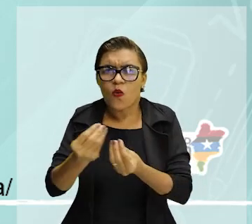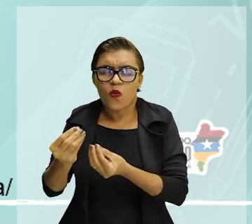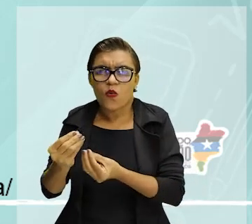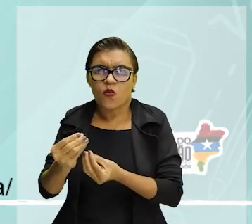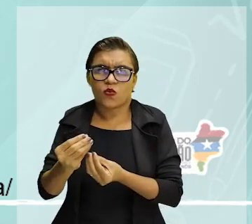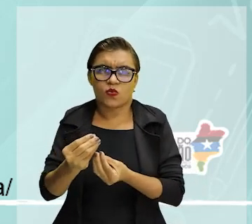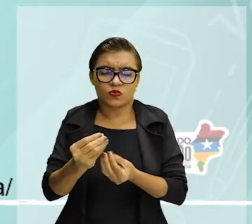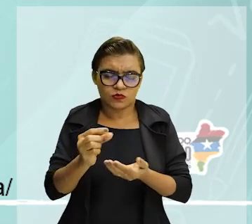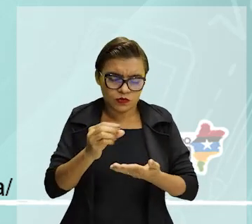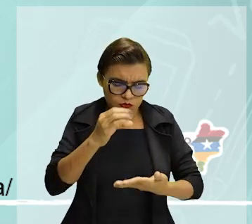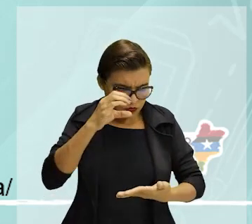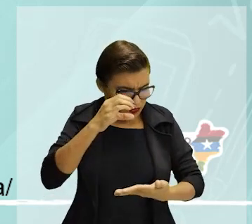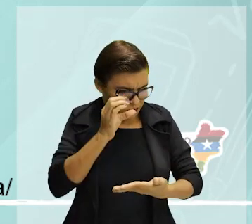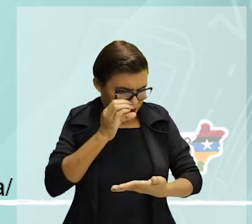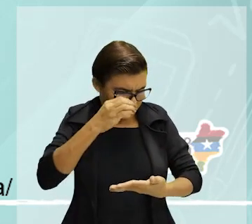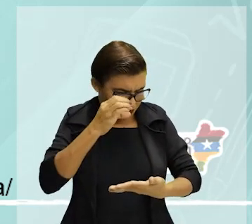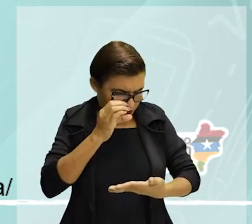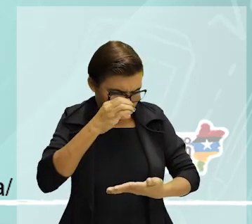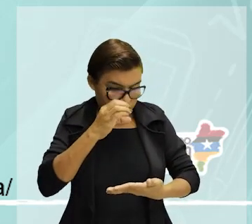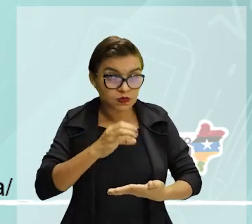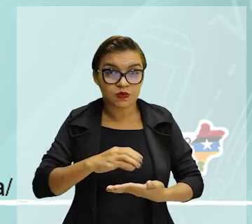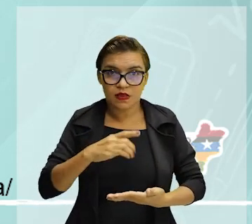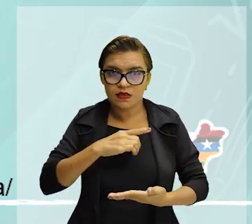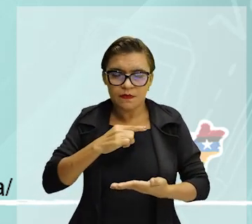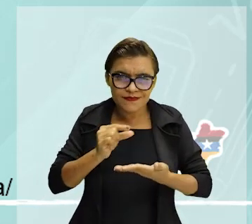De transistores, né? Microscópicos, né?